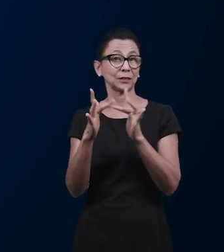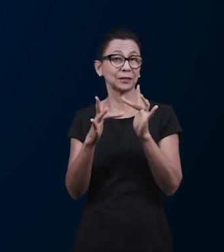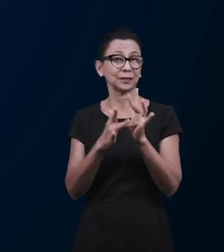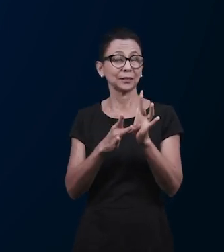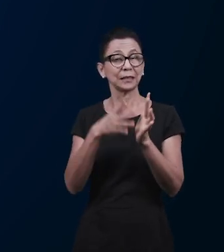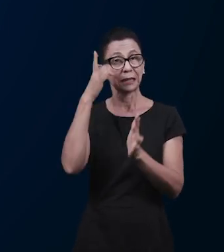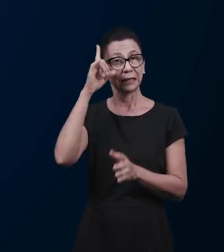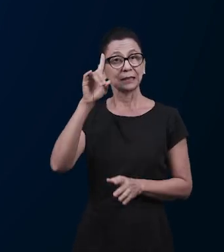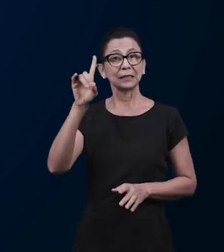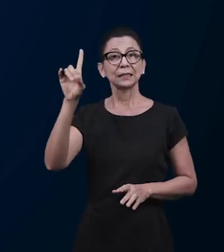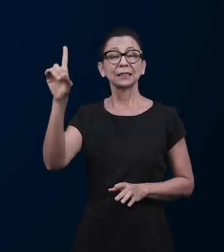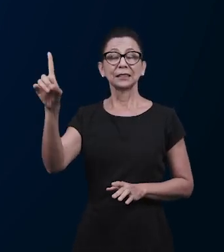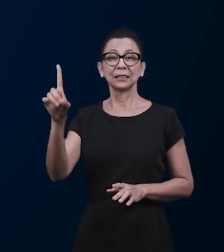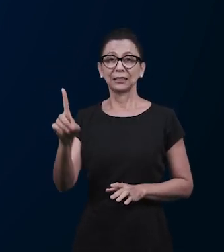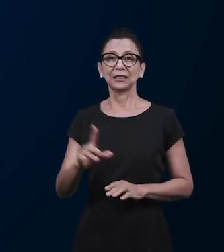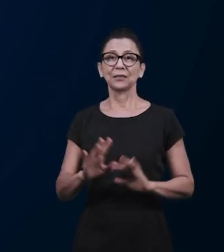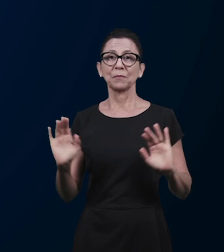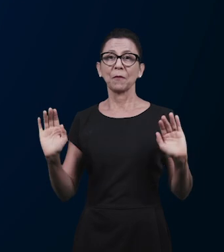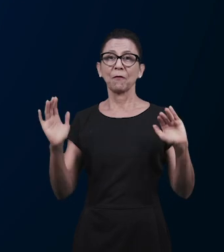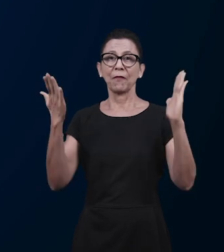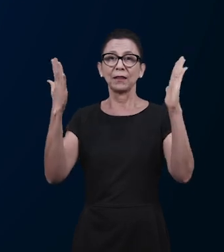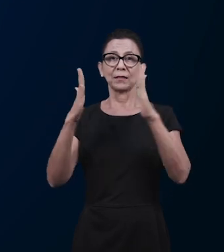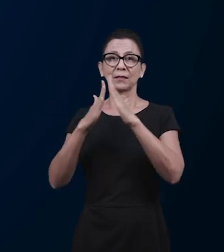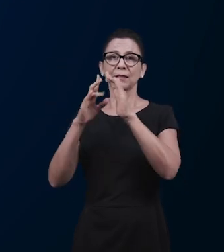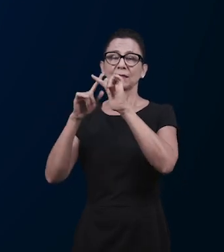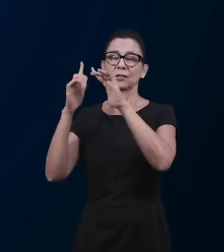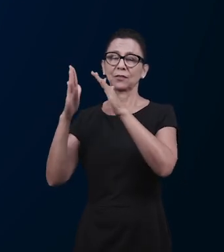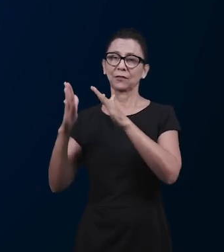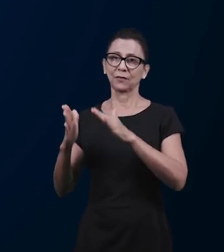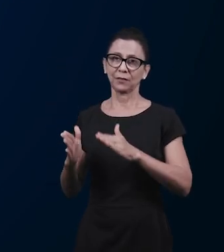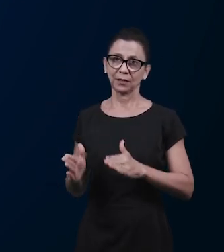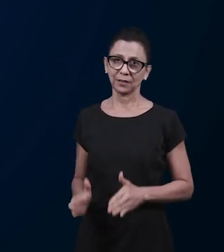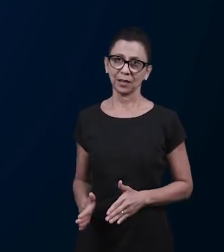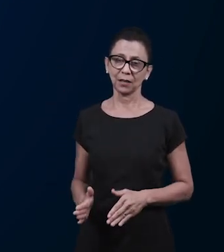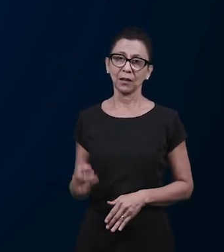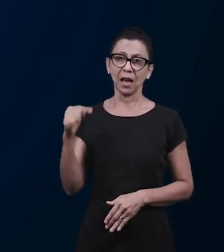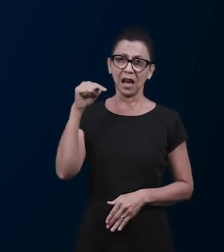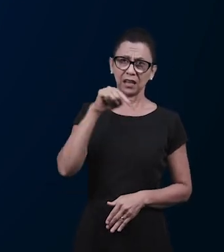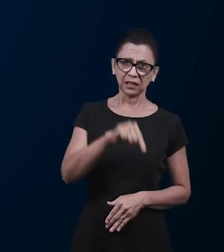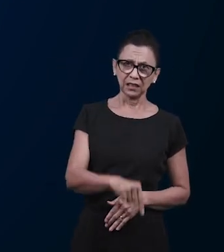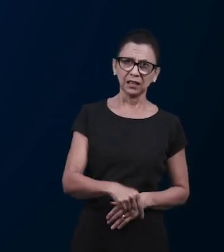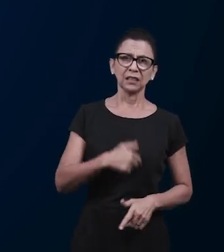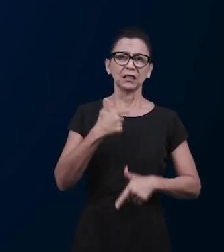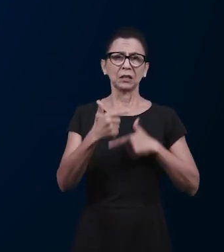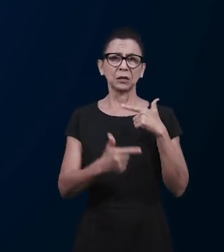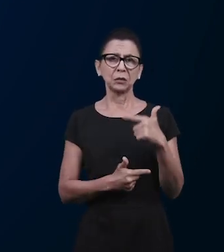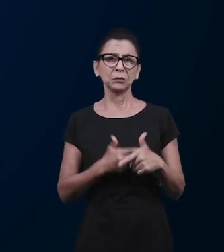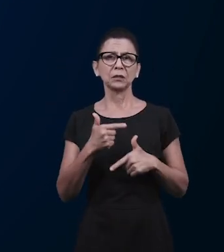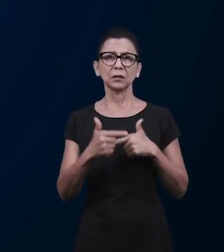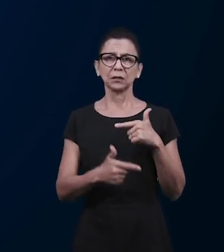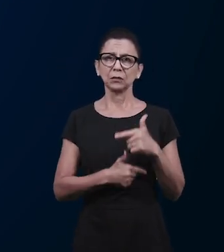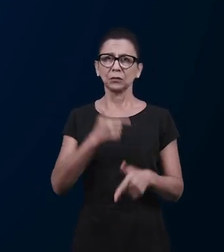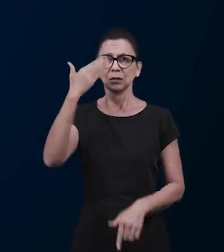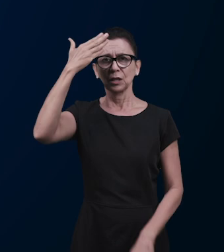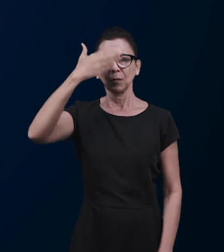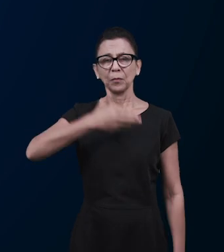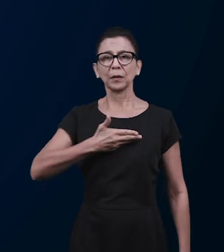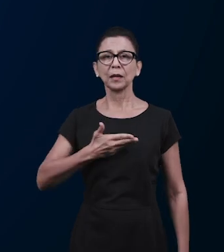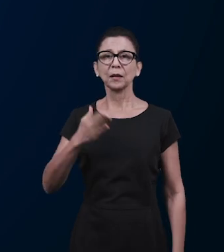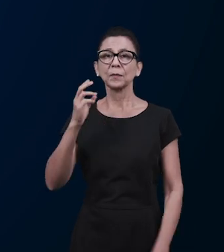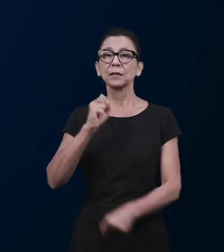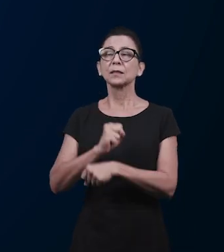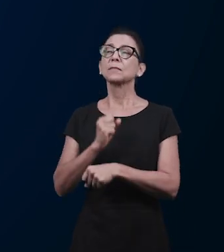esse dia será o grande dia da igreja fiel. E nós estamos aqui vivendo essas lutas, essas batalhas, mas a